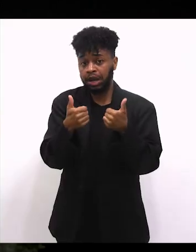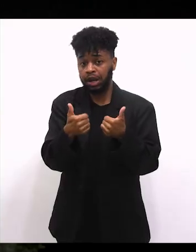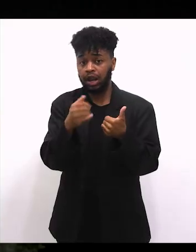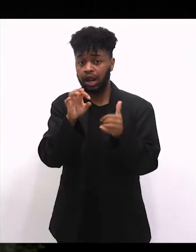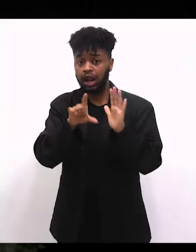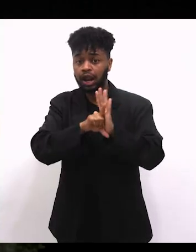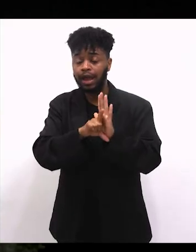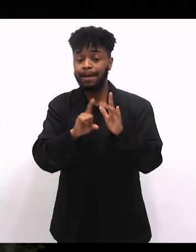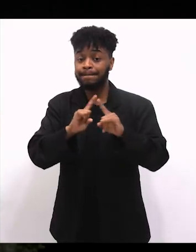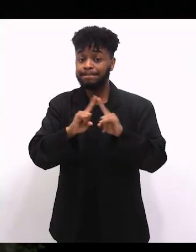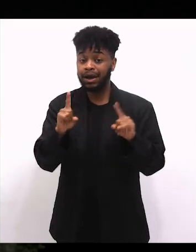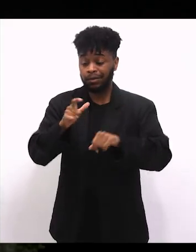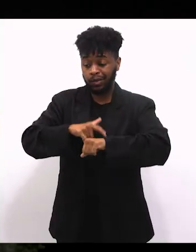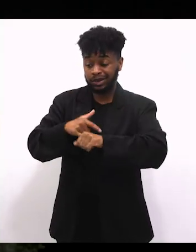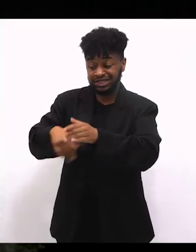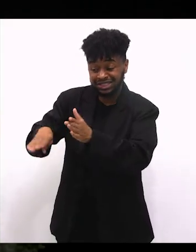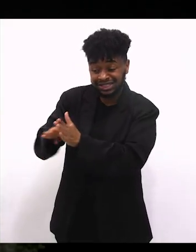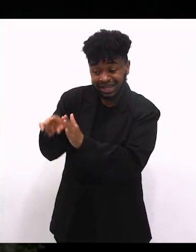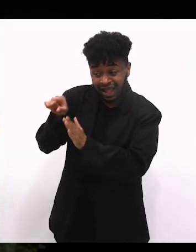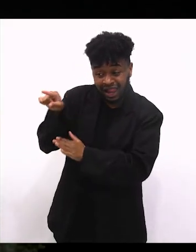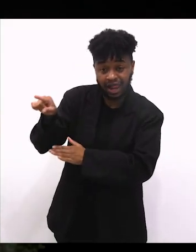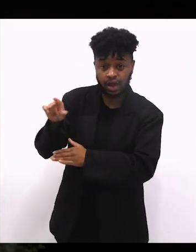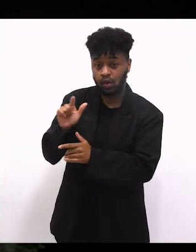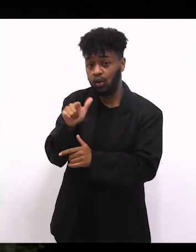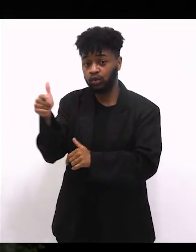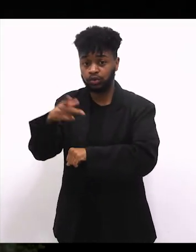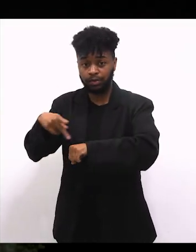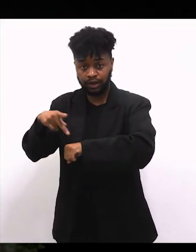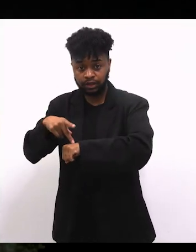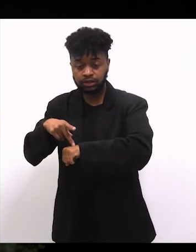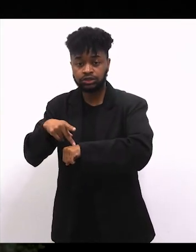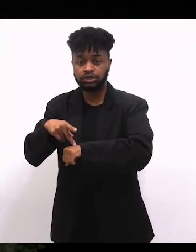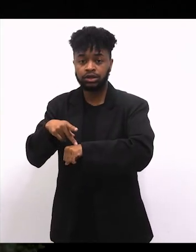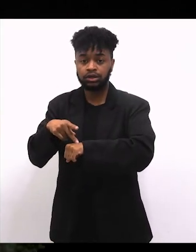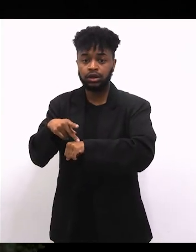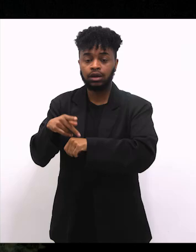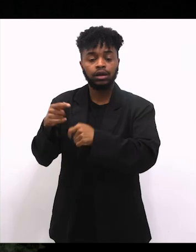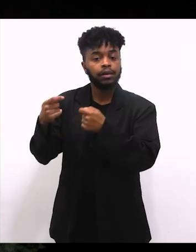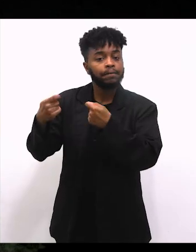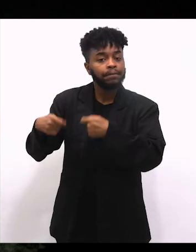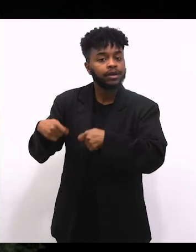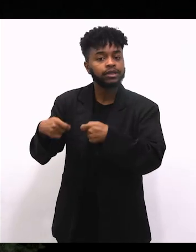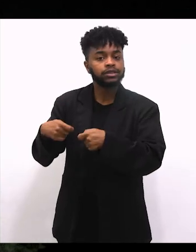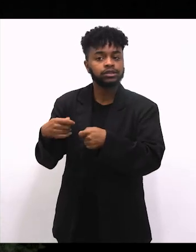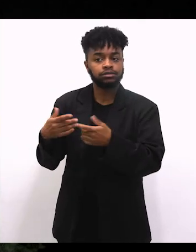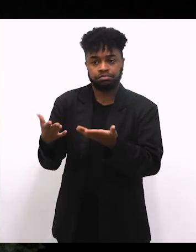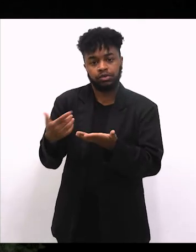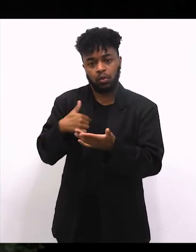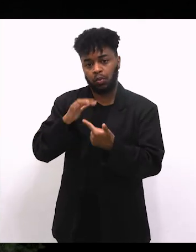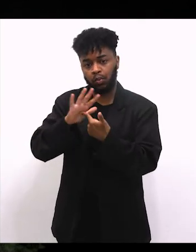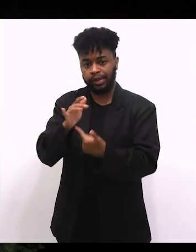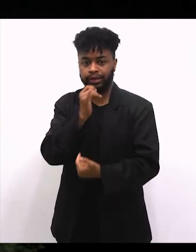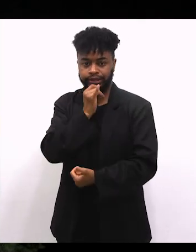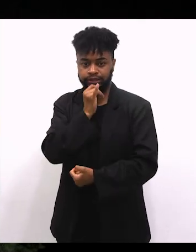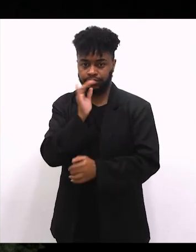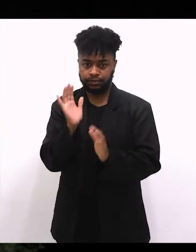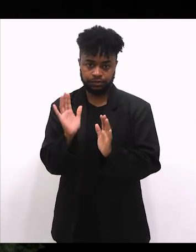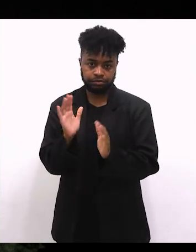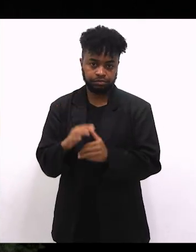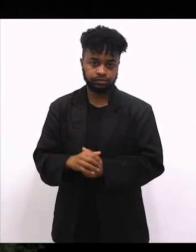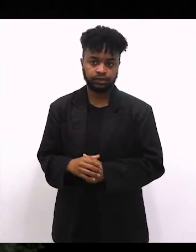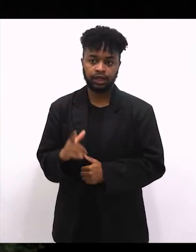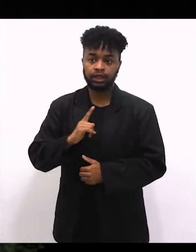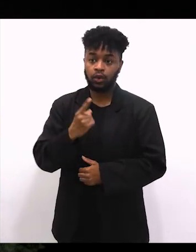legal. Entretanto, quando chegam lá fora, elas precisam... E aí eu vou trazer um exemplo,